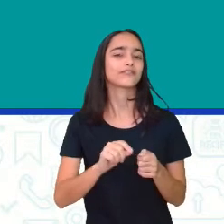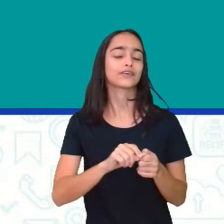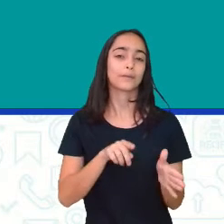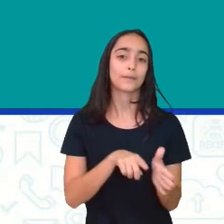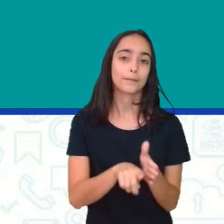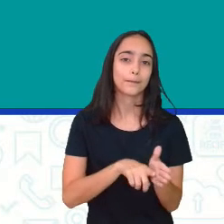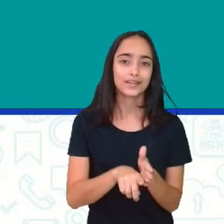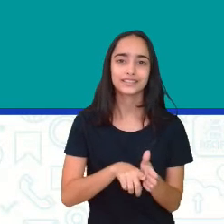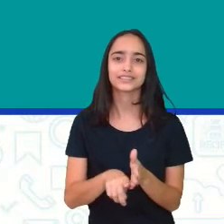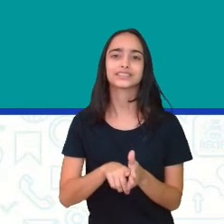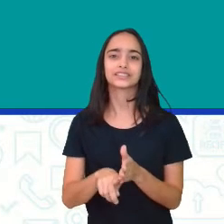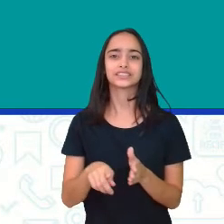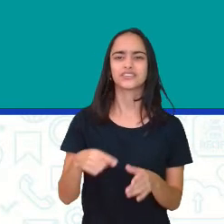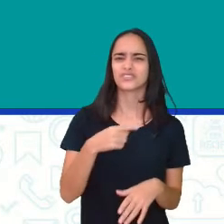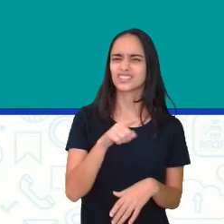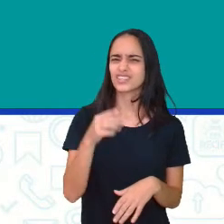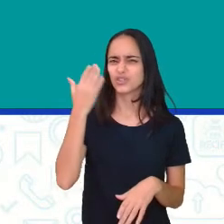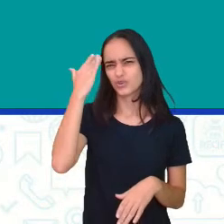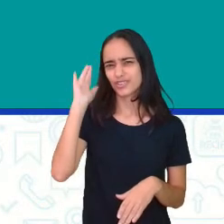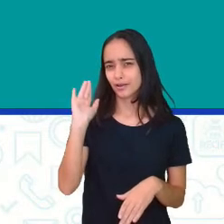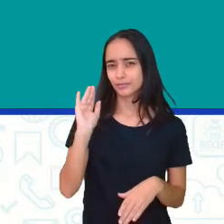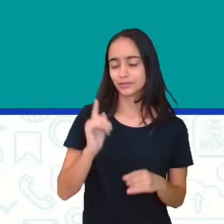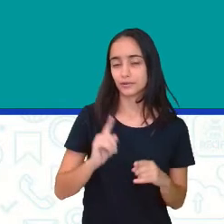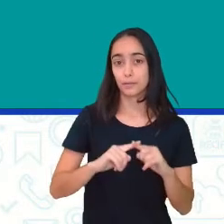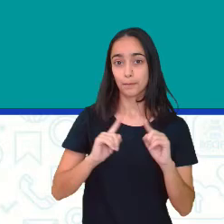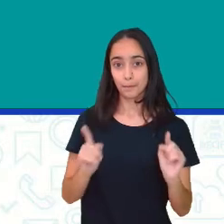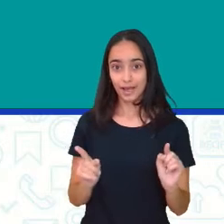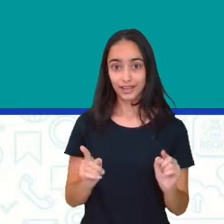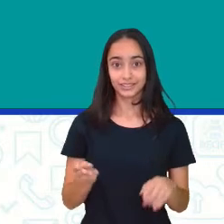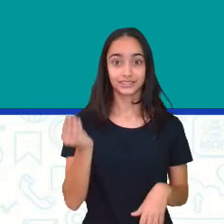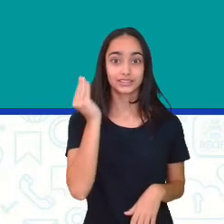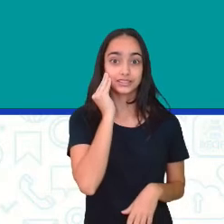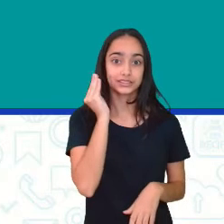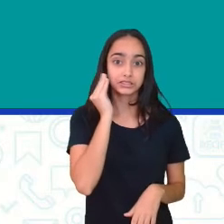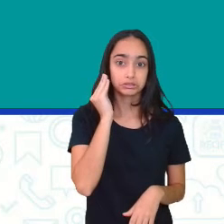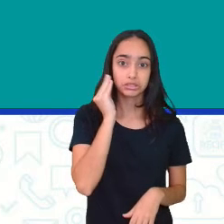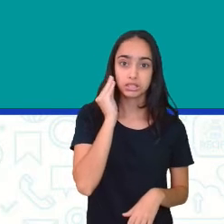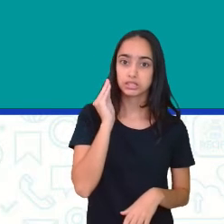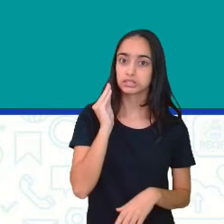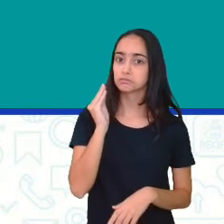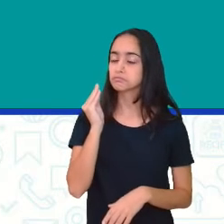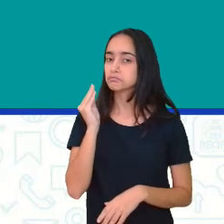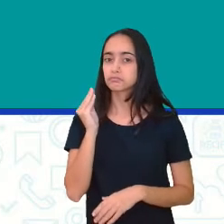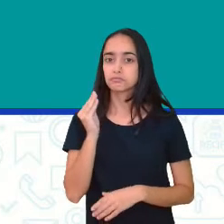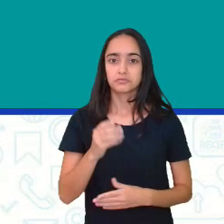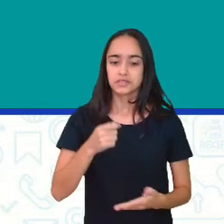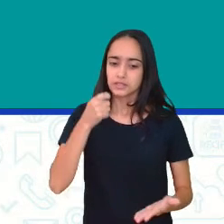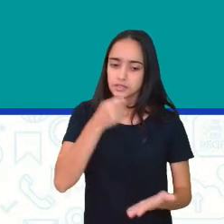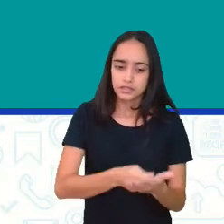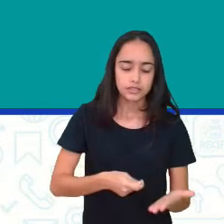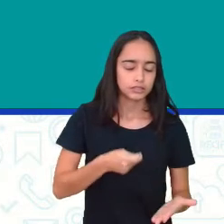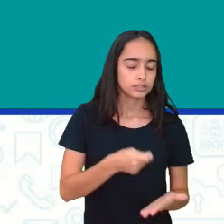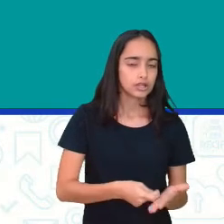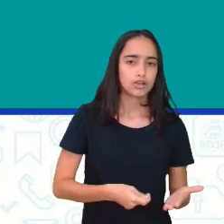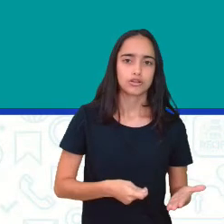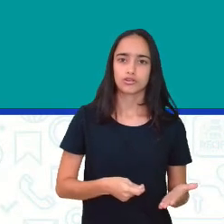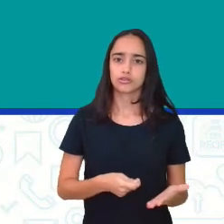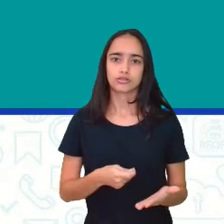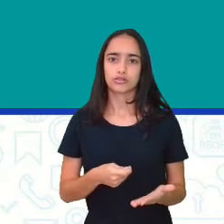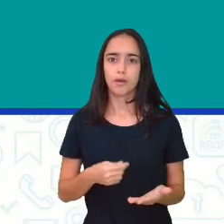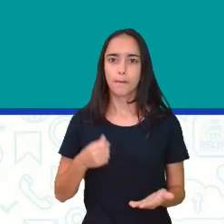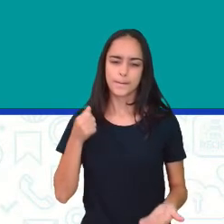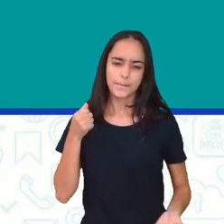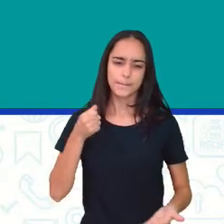sempre buscando comprovar, né? Afirmar e dizer assim, olha, eu fiz uma pesquisa com